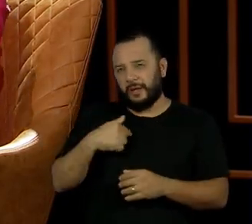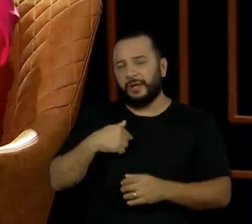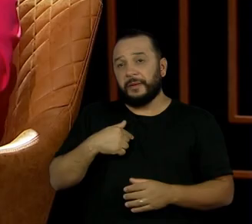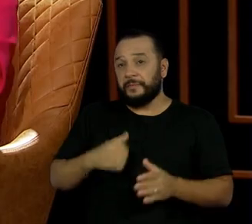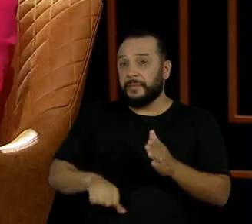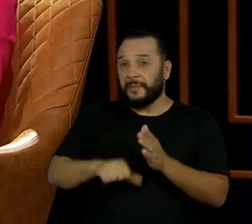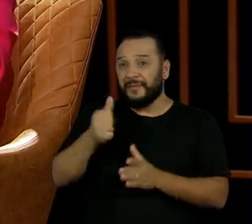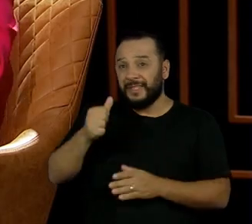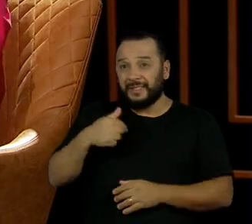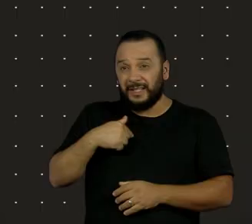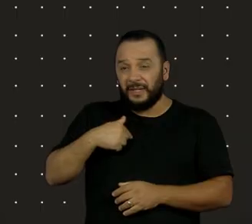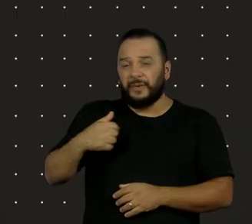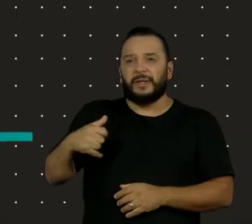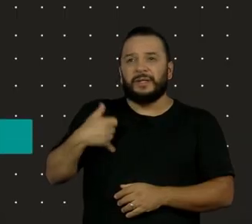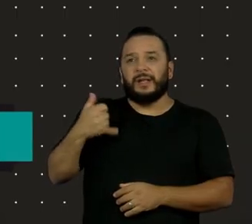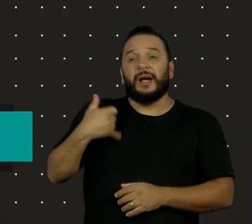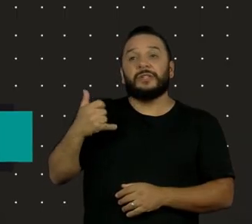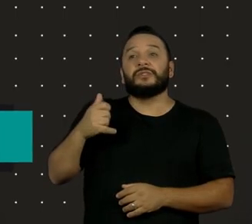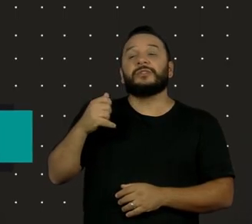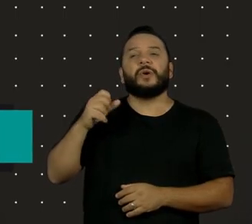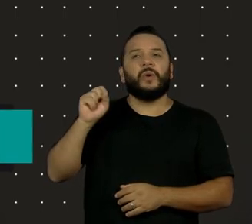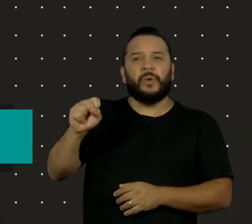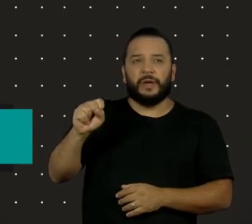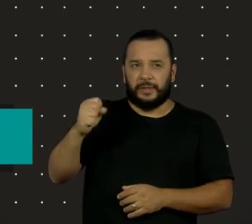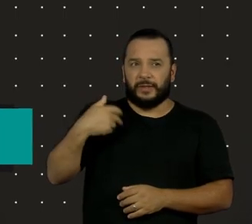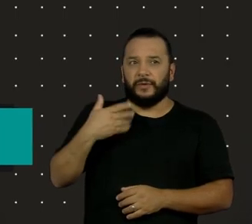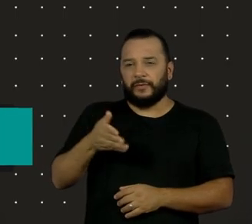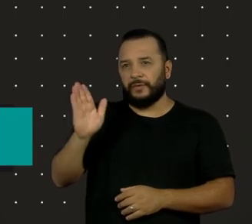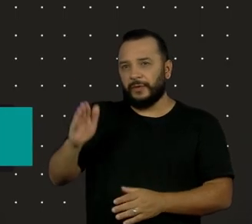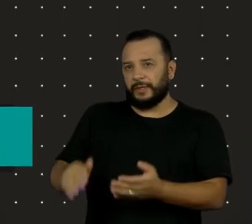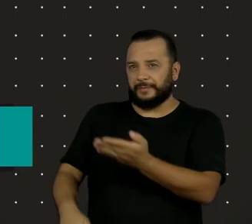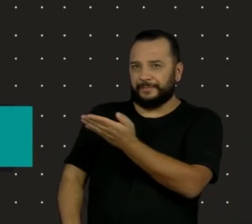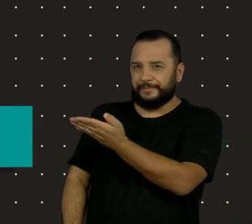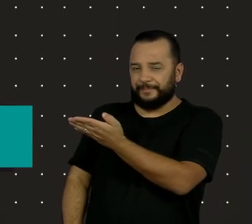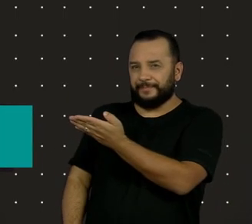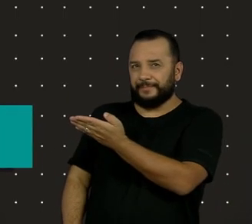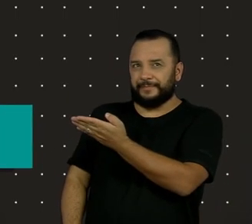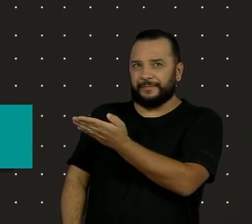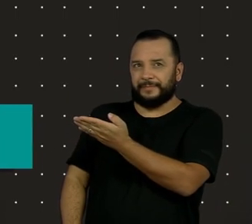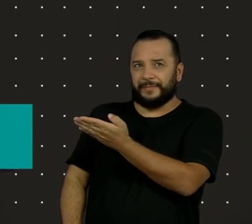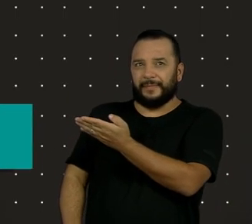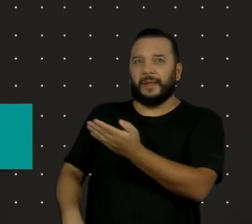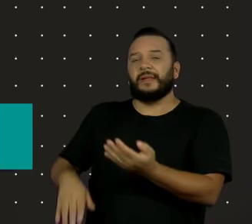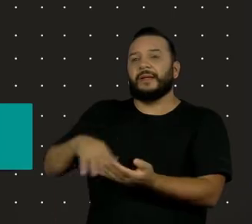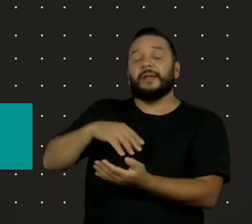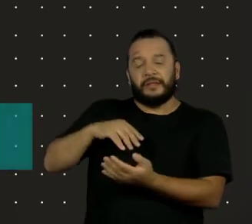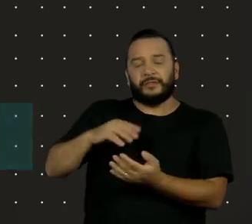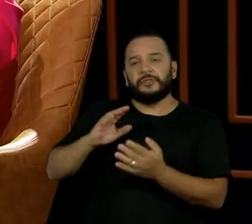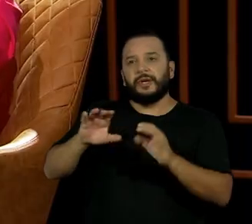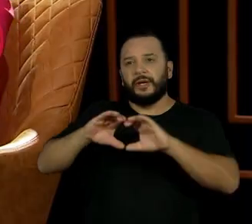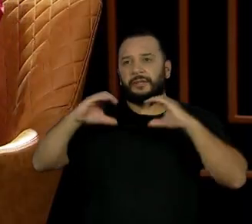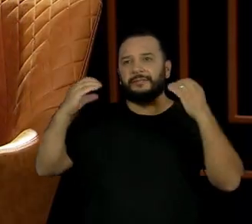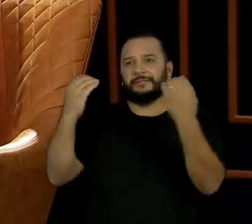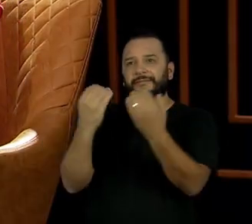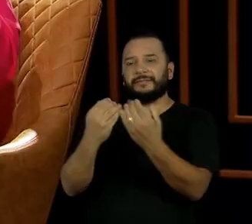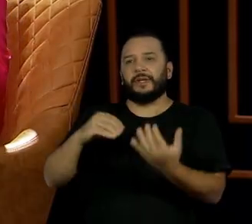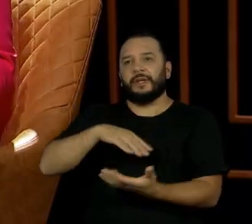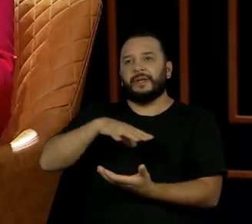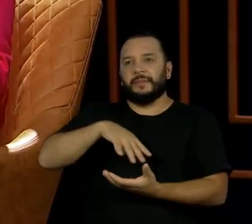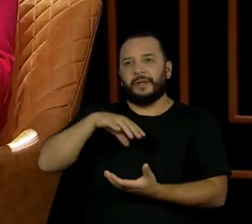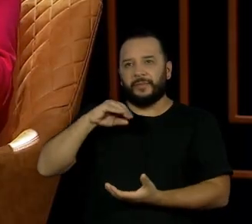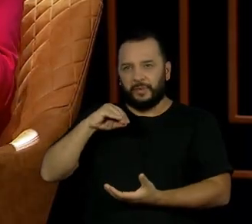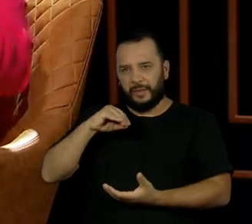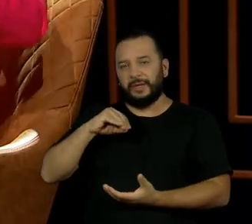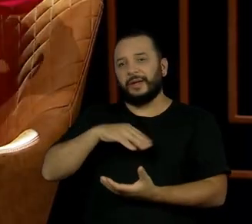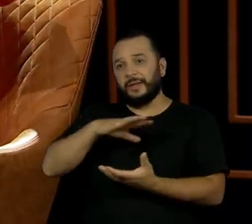eu tinha nove nove não tinha oito anos no Ginásio do Ibirapuera fui eu meus primos e eu